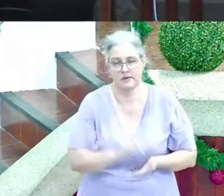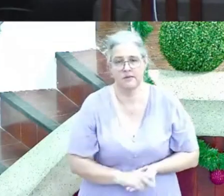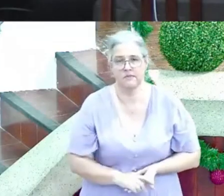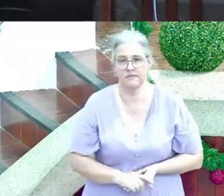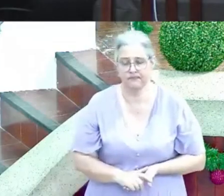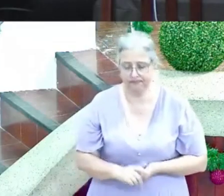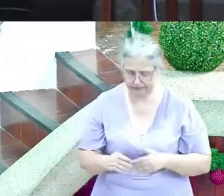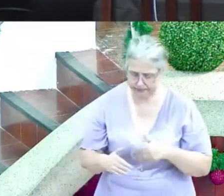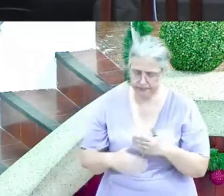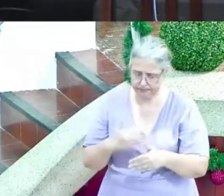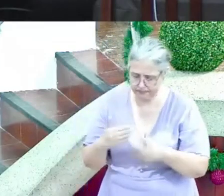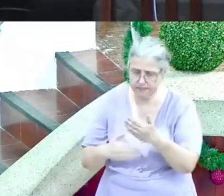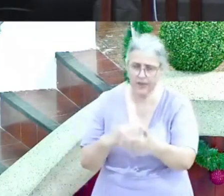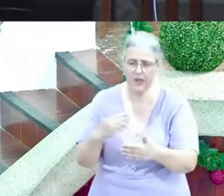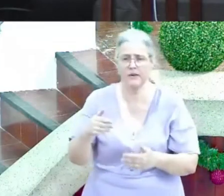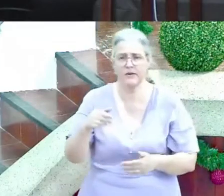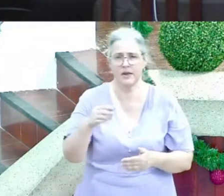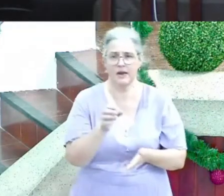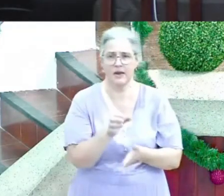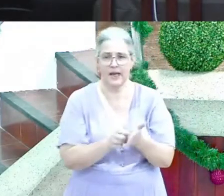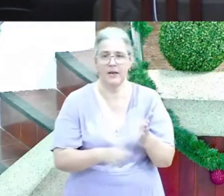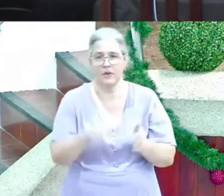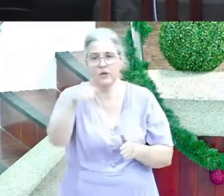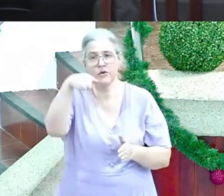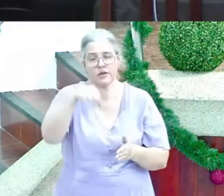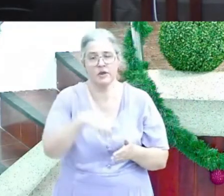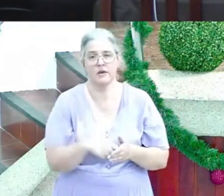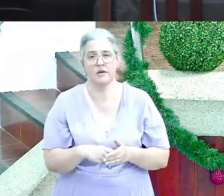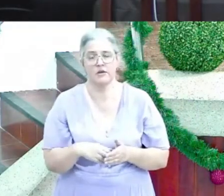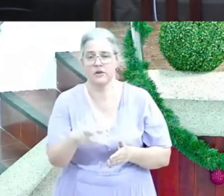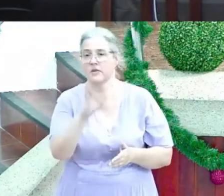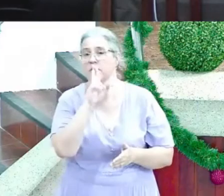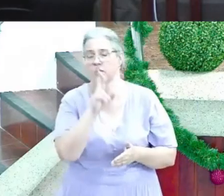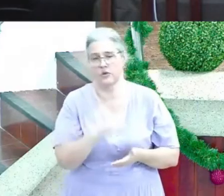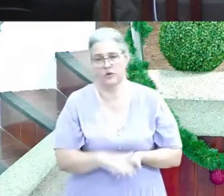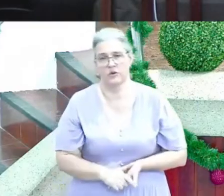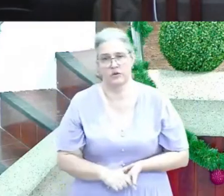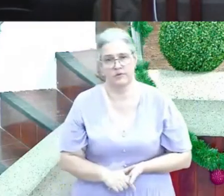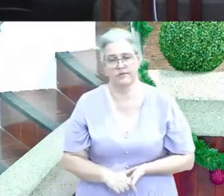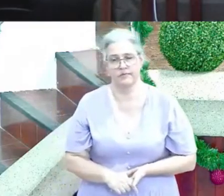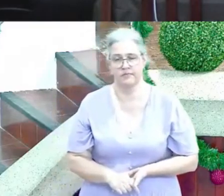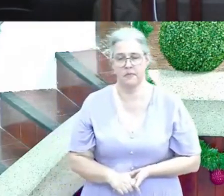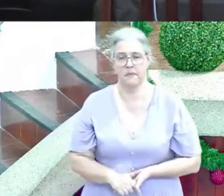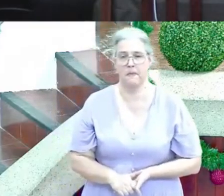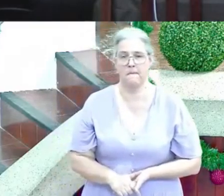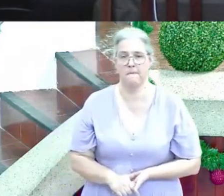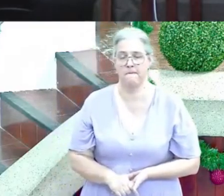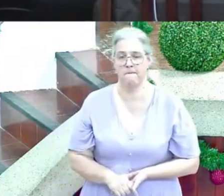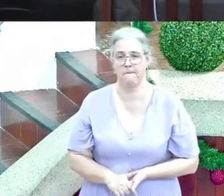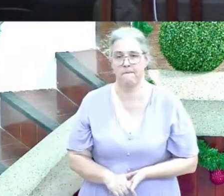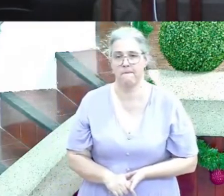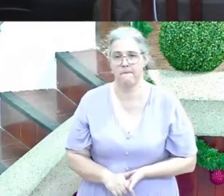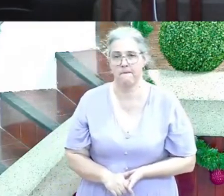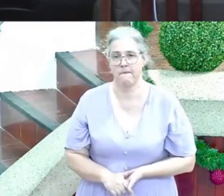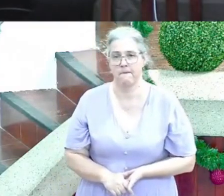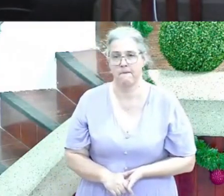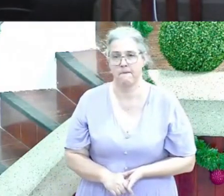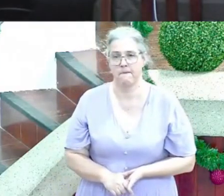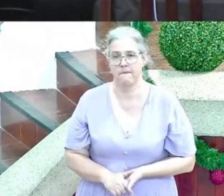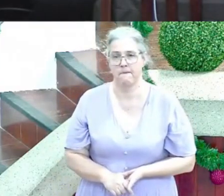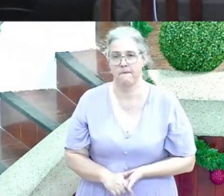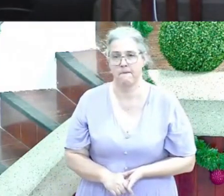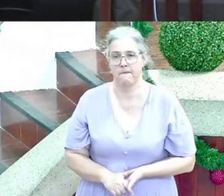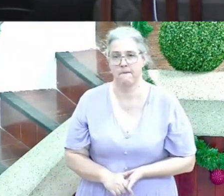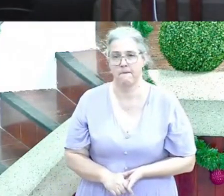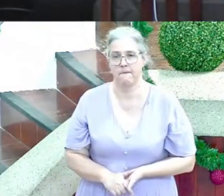sessão, no capítulo 7, nos responderá esta pergunta. Queridos, o assunto básico